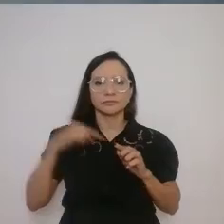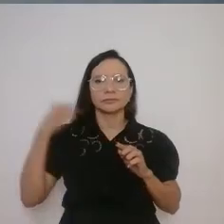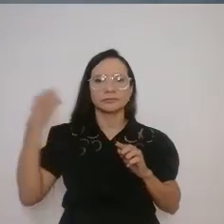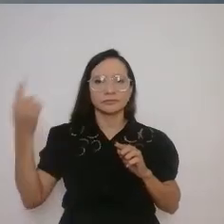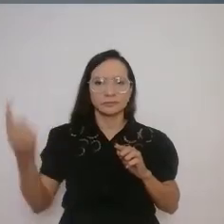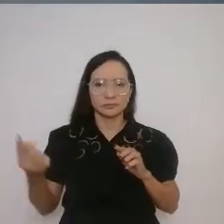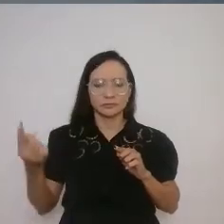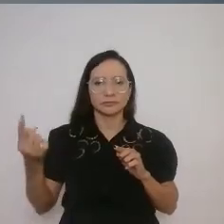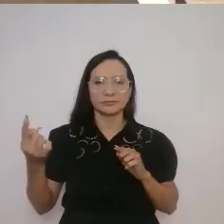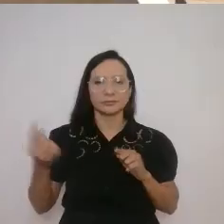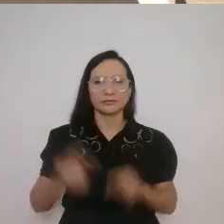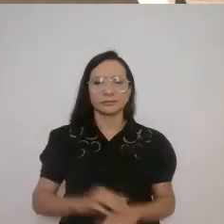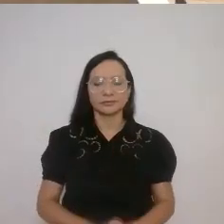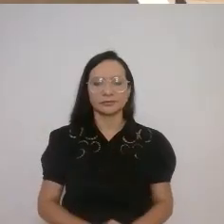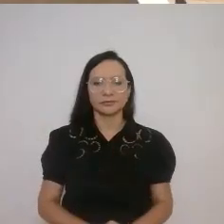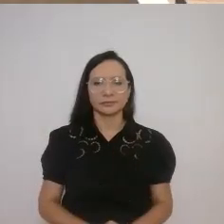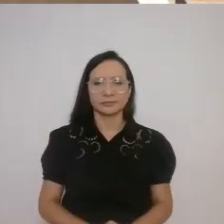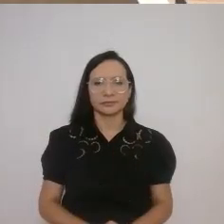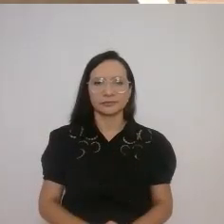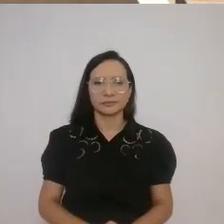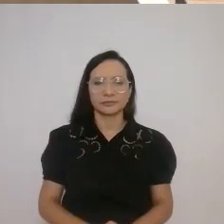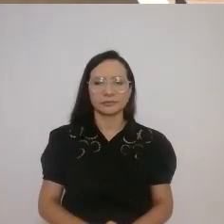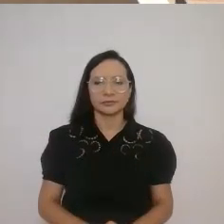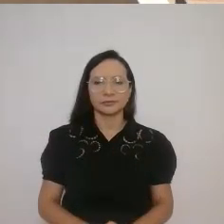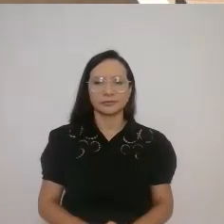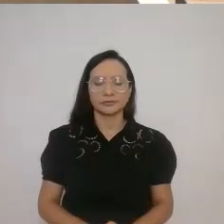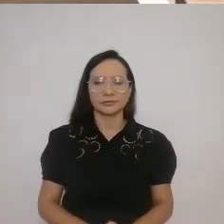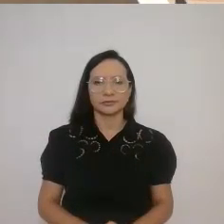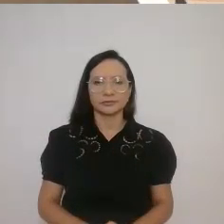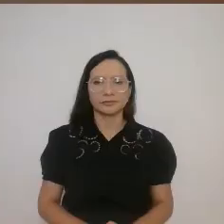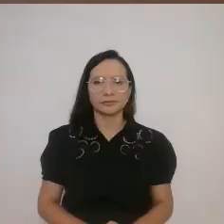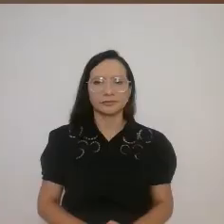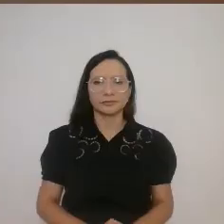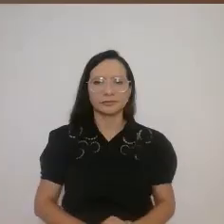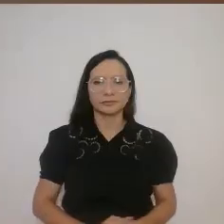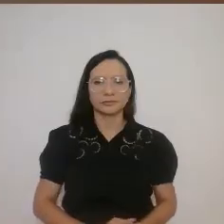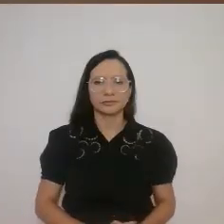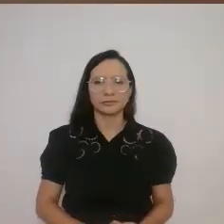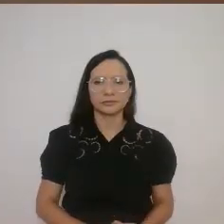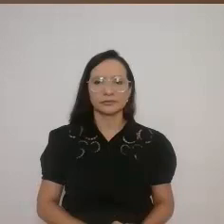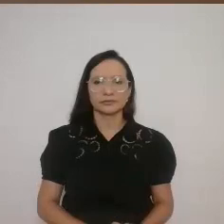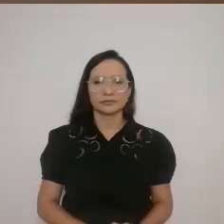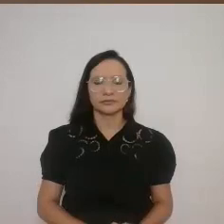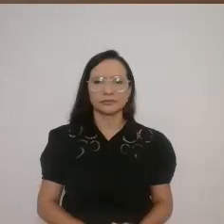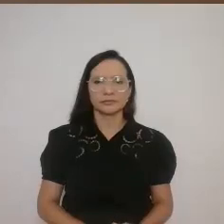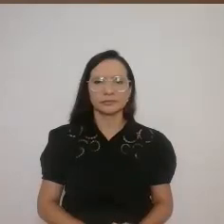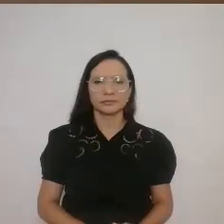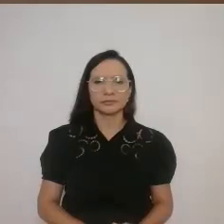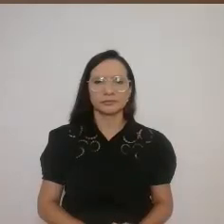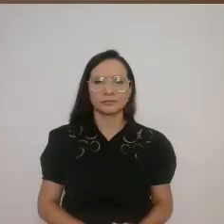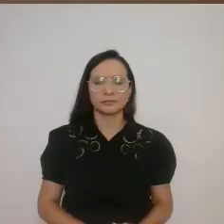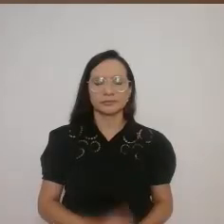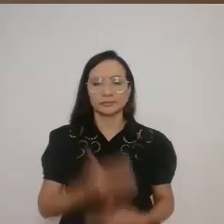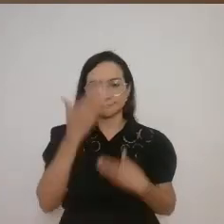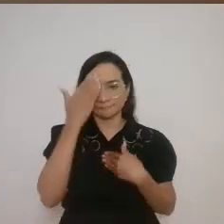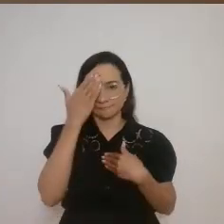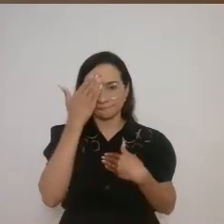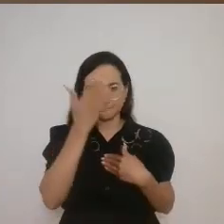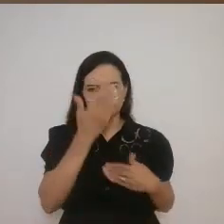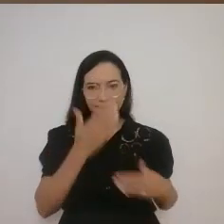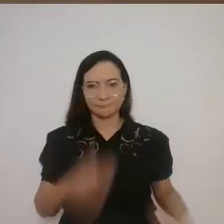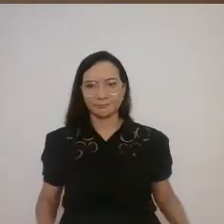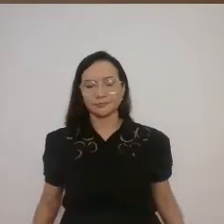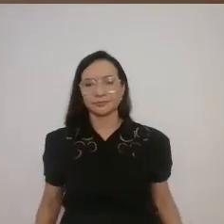sessão. Pois tá bom, Vossa Excelência. Então, é rechado seu pedido de vista nessa minuta de resolução. Muito obrigado.